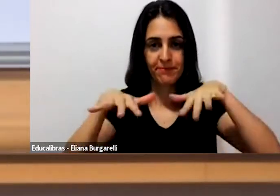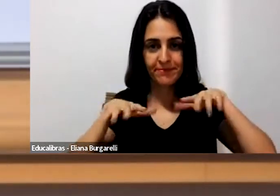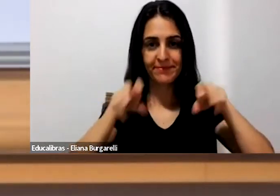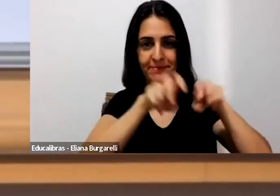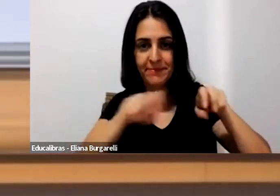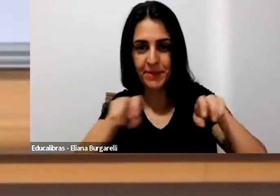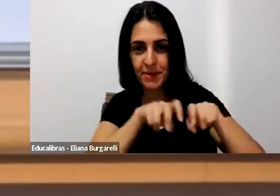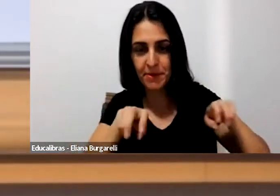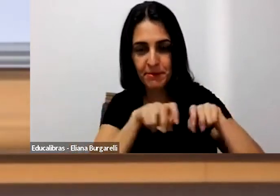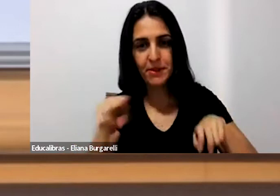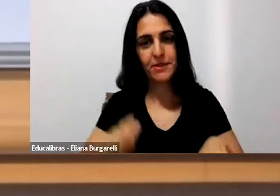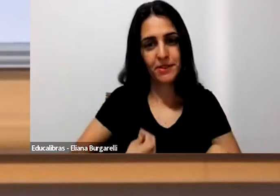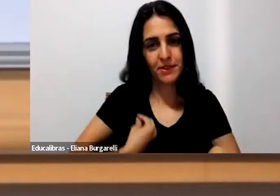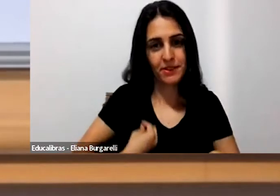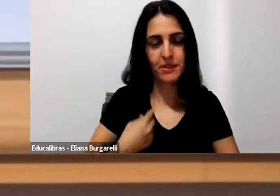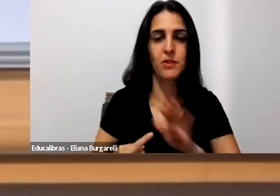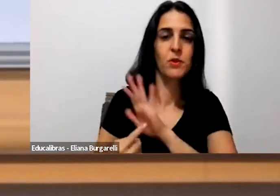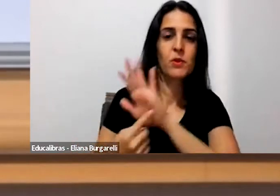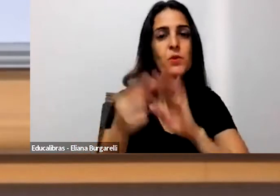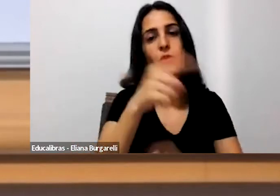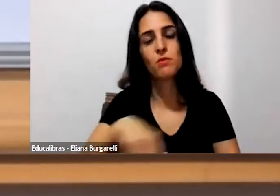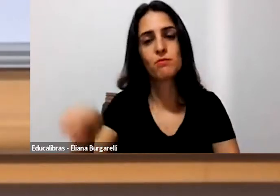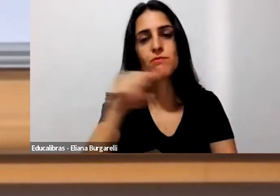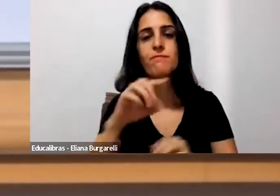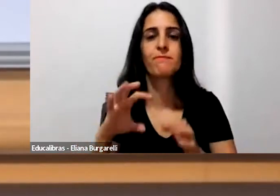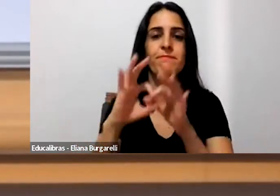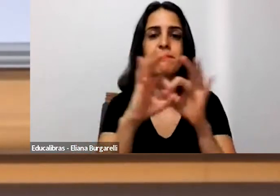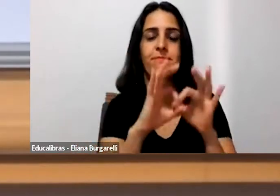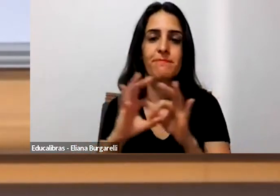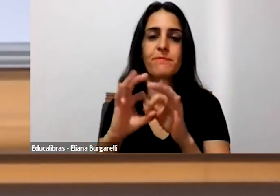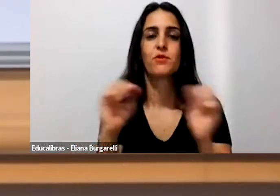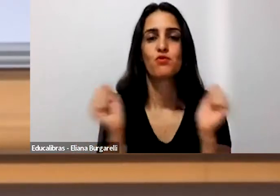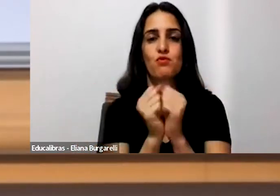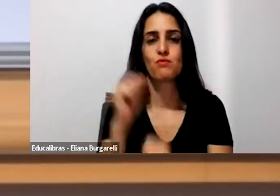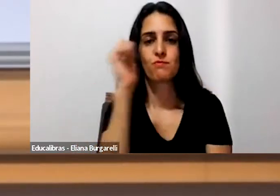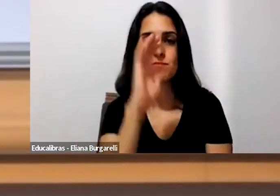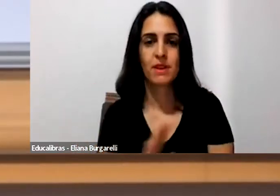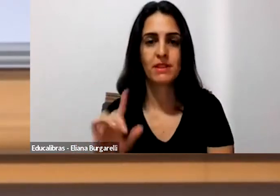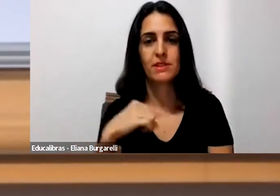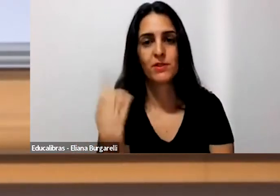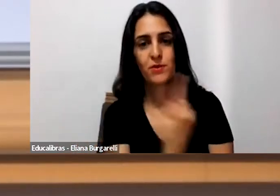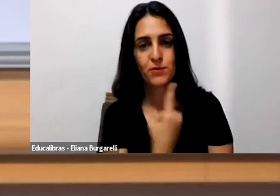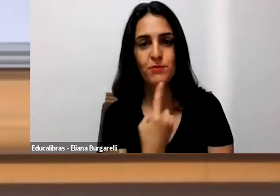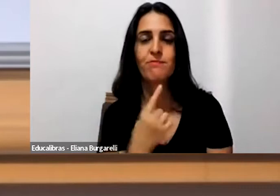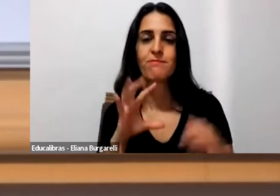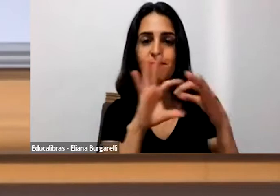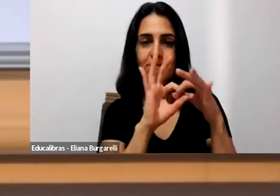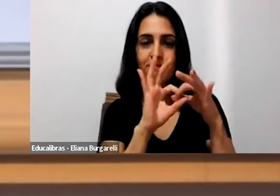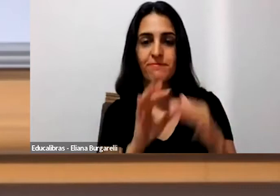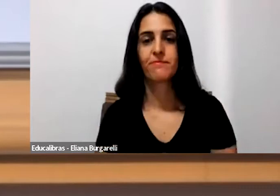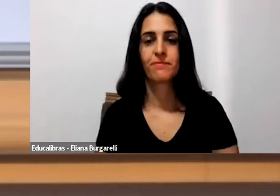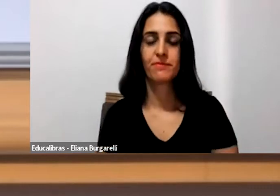with each other as Brazilians, but also with us at Sciences Po. I hope you have